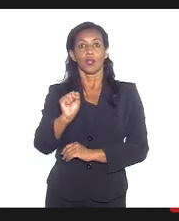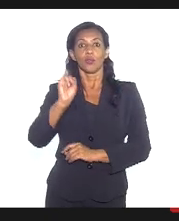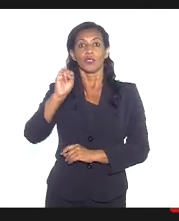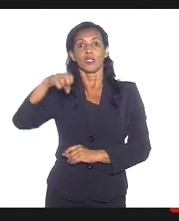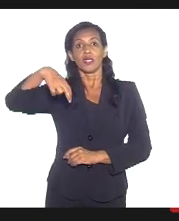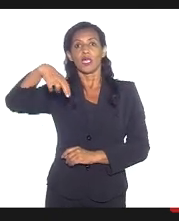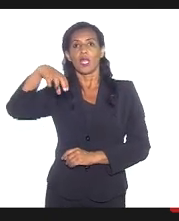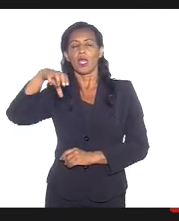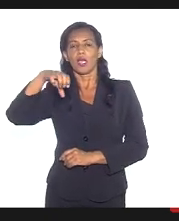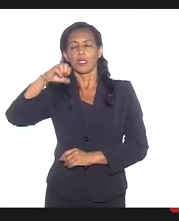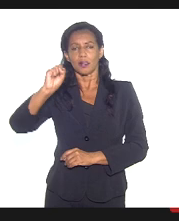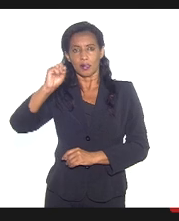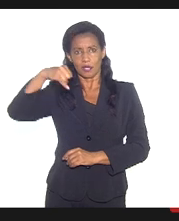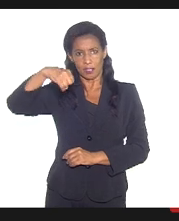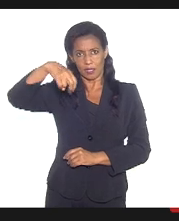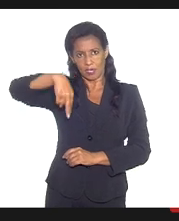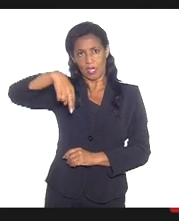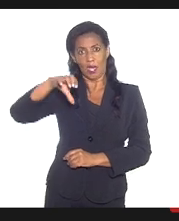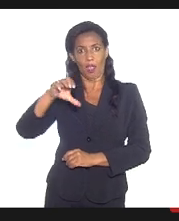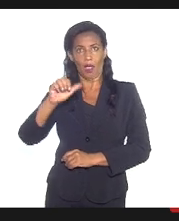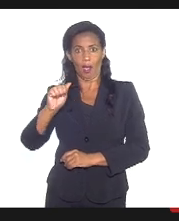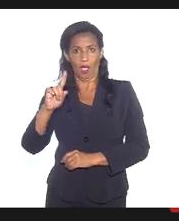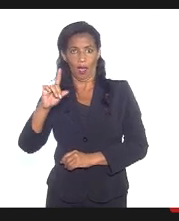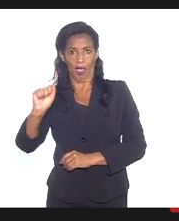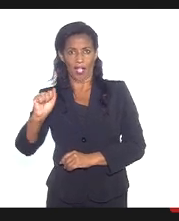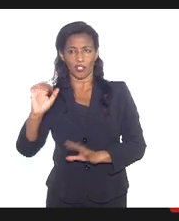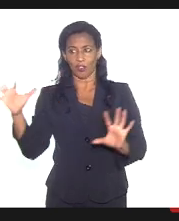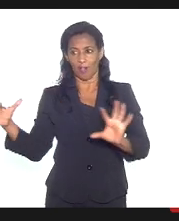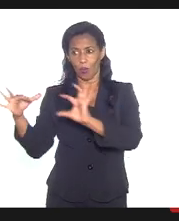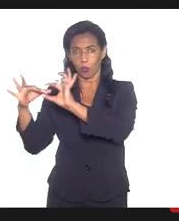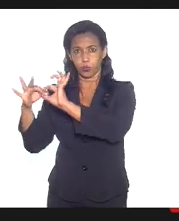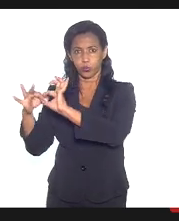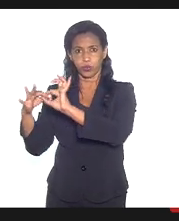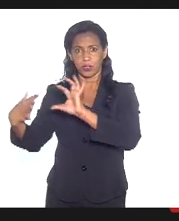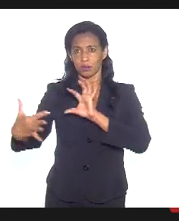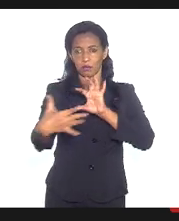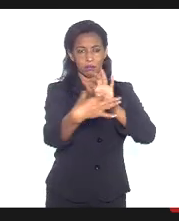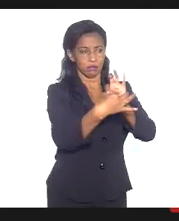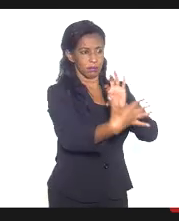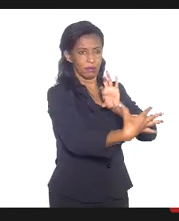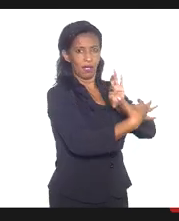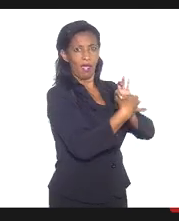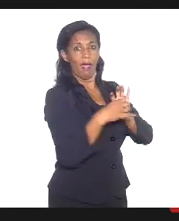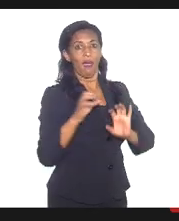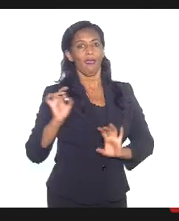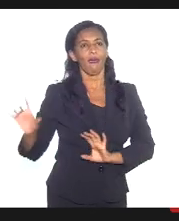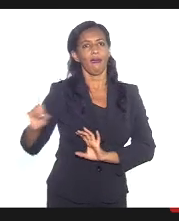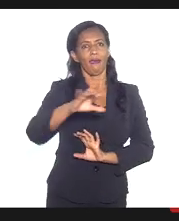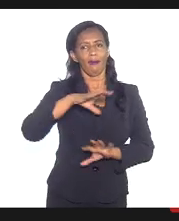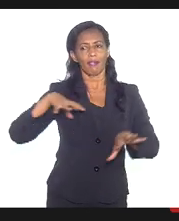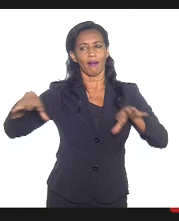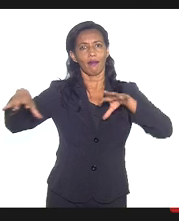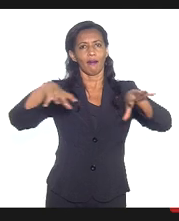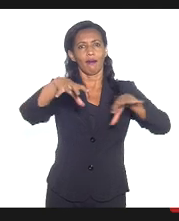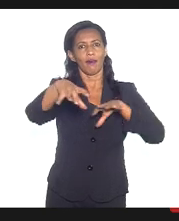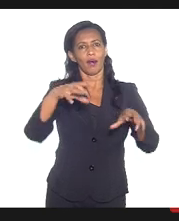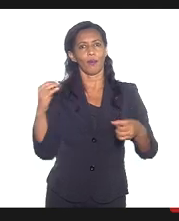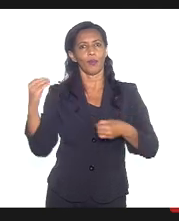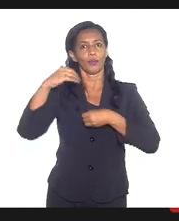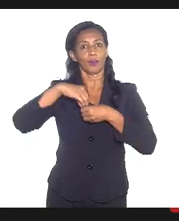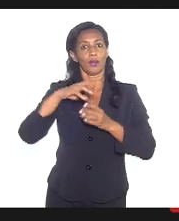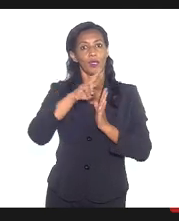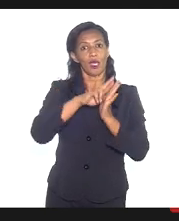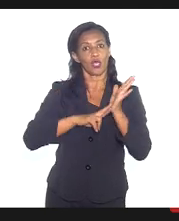cadastro, que vai permitir fazer esse link com cada campo que está vindo na inscrição que eu falei da resolução 230. Tá?